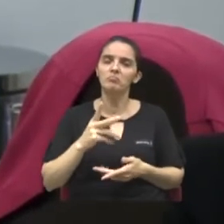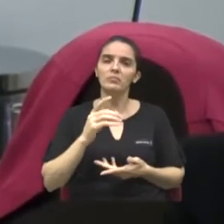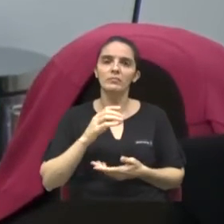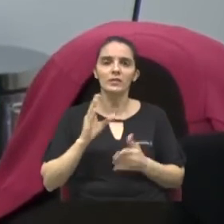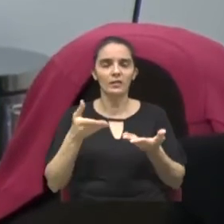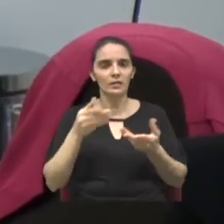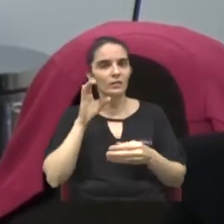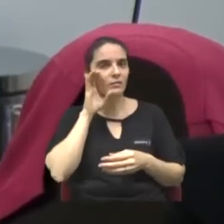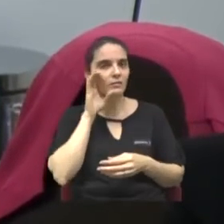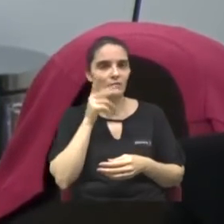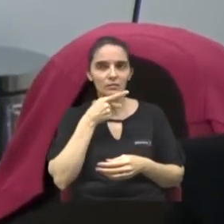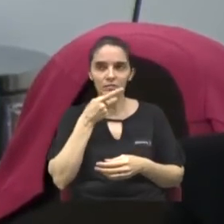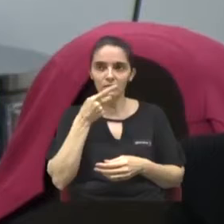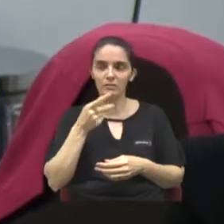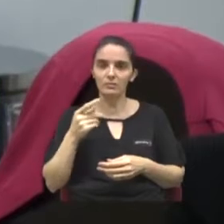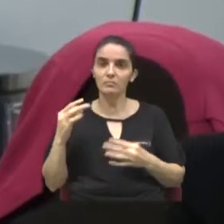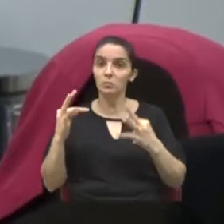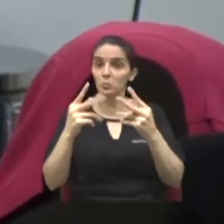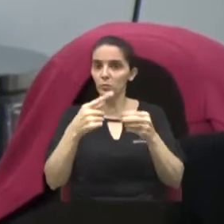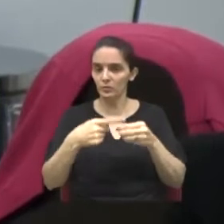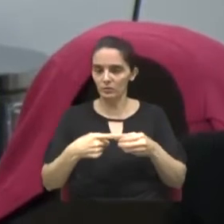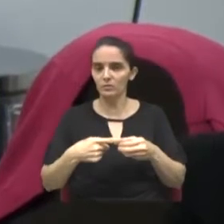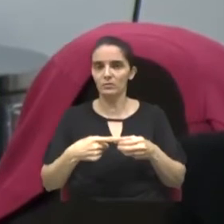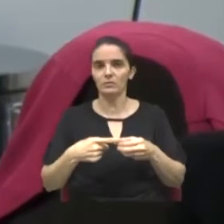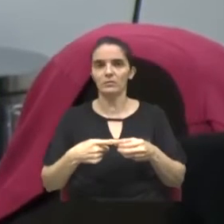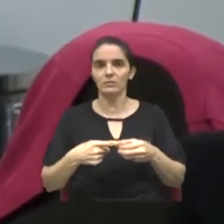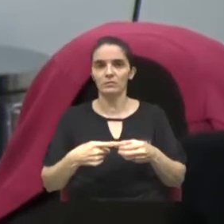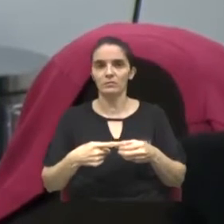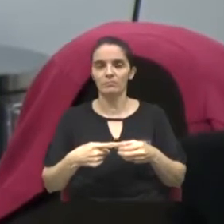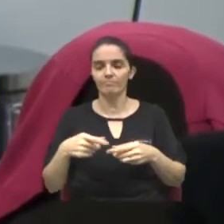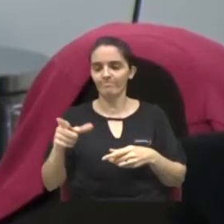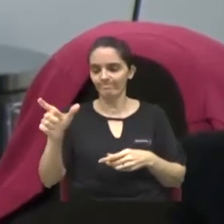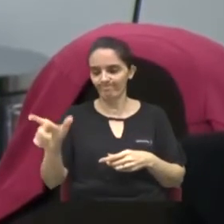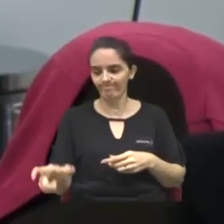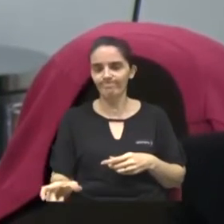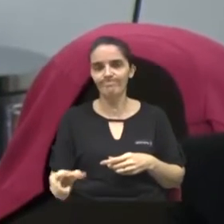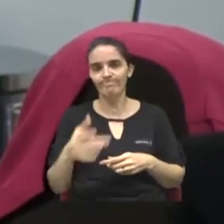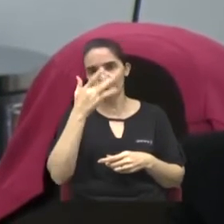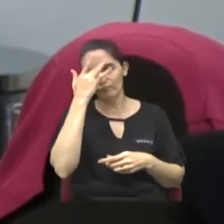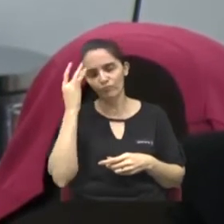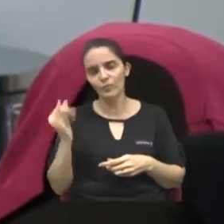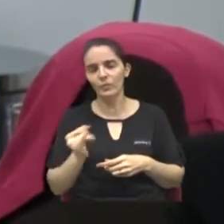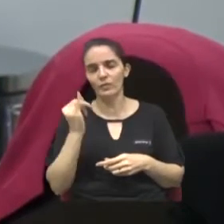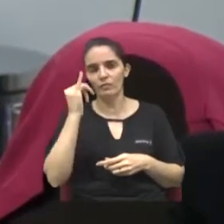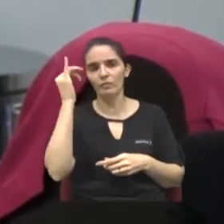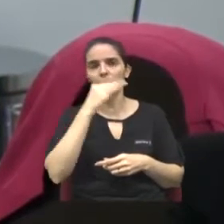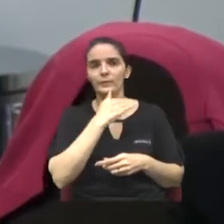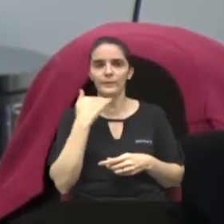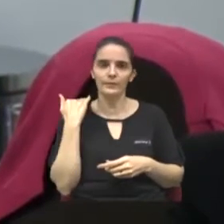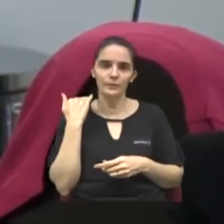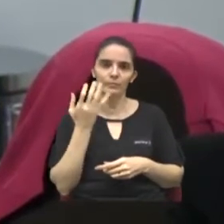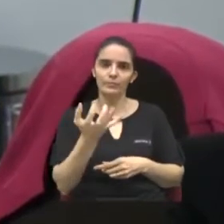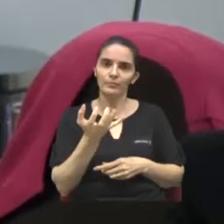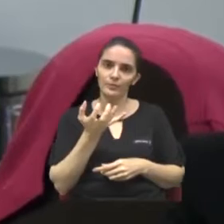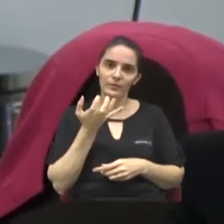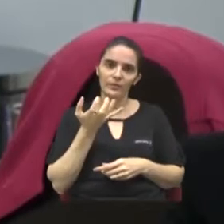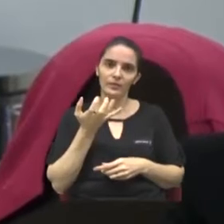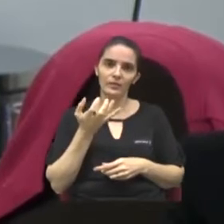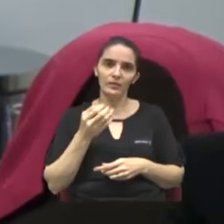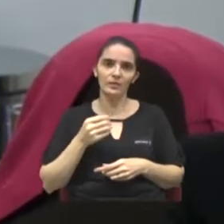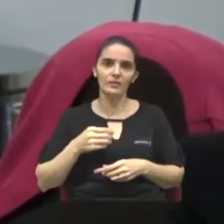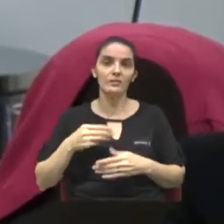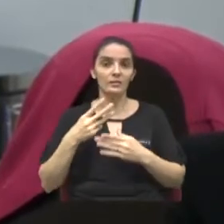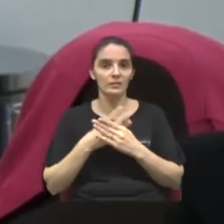mim e para toda a cidade, nós tivemos uma perda muito grande. Eu realmente gostaria de ter nessa casa